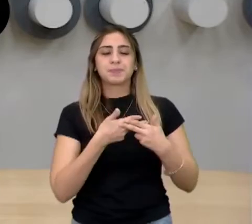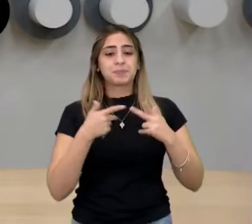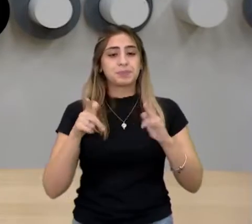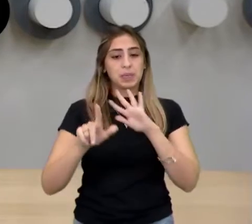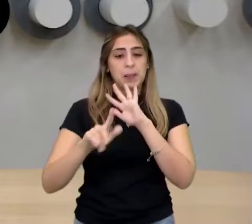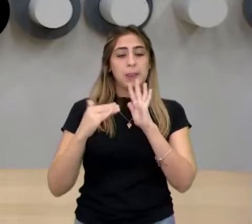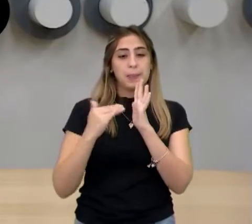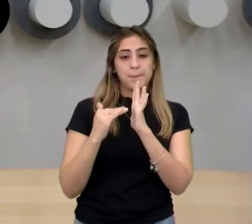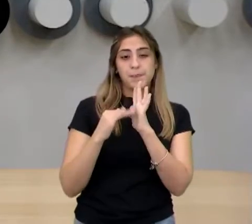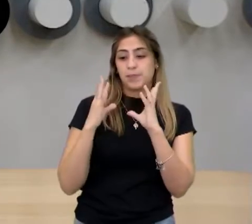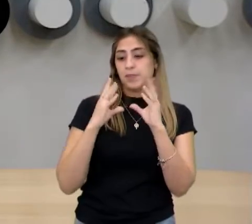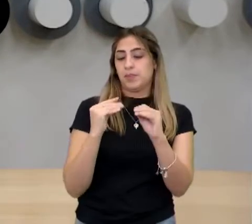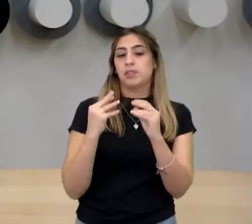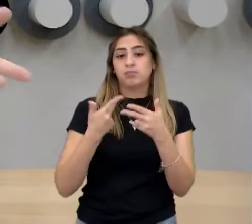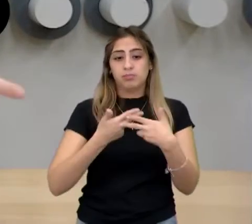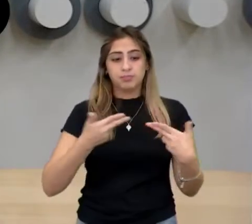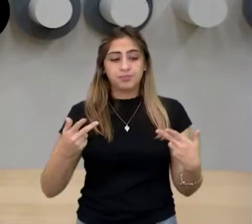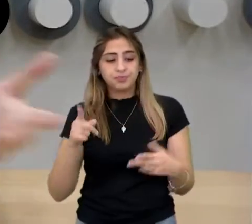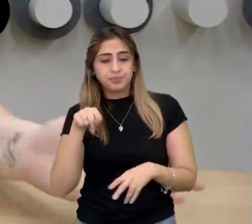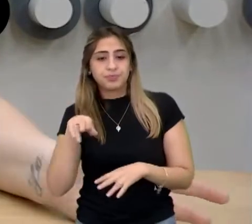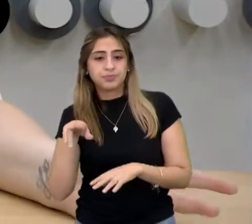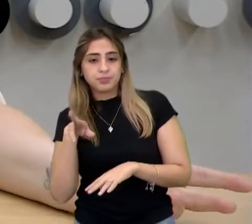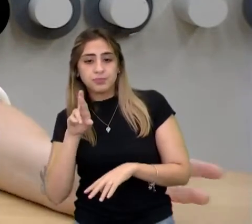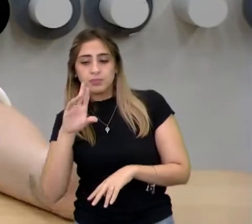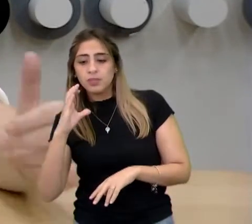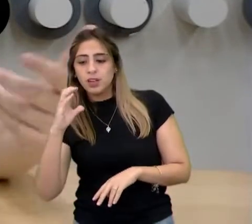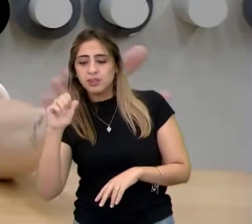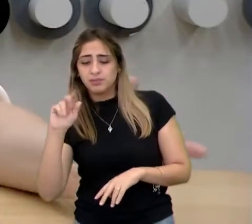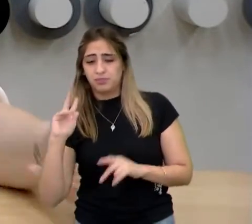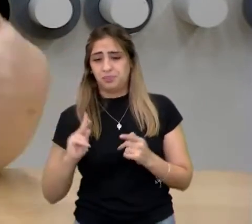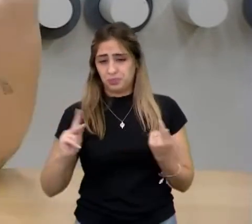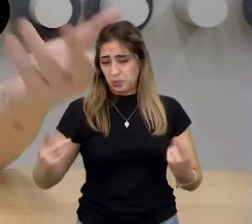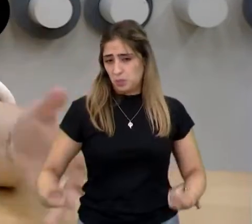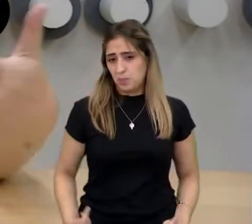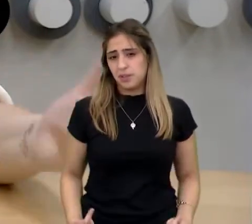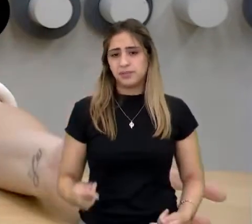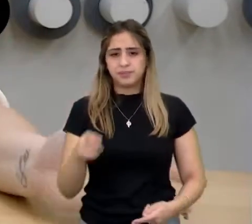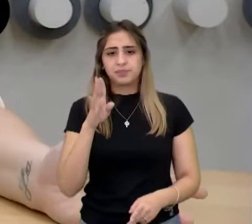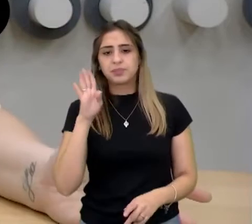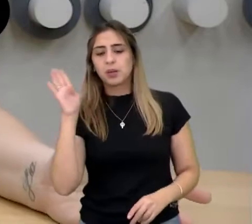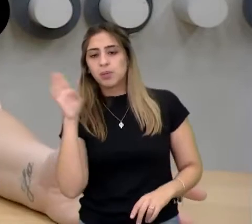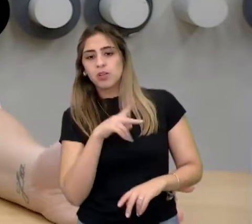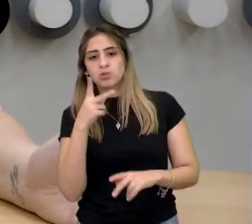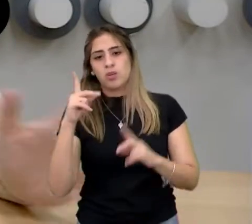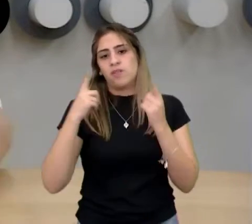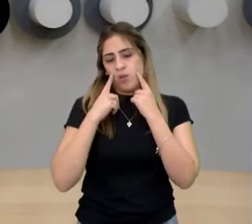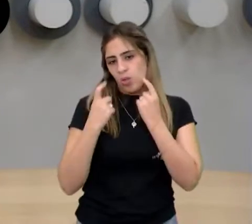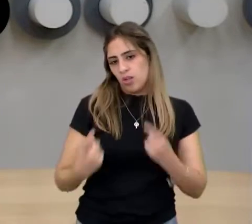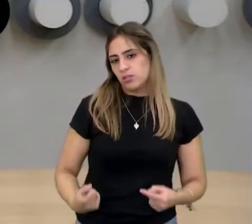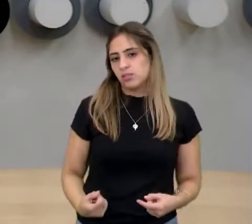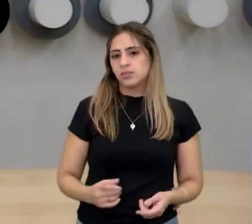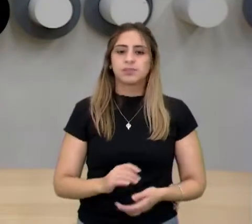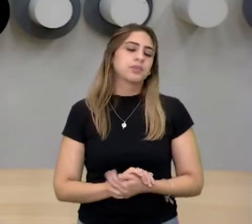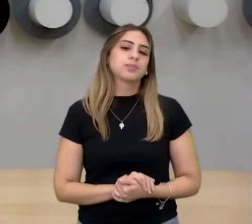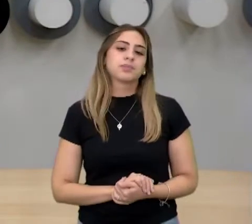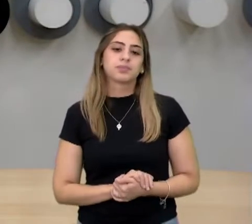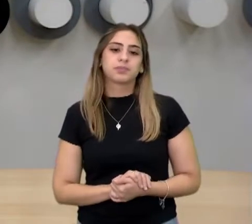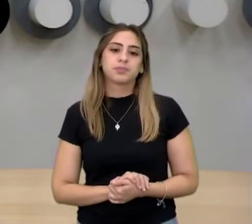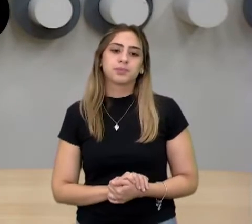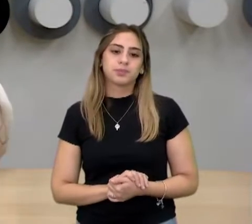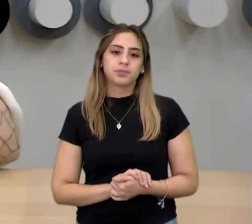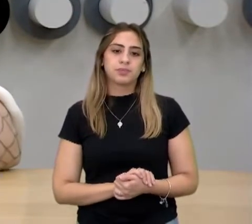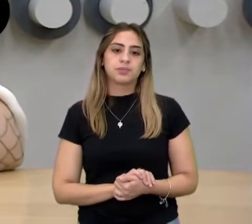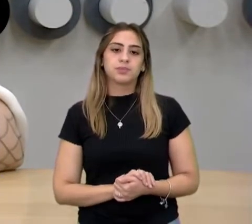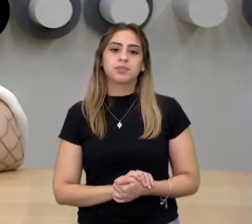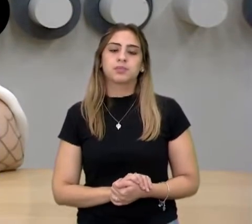e, em última instância, inclusive a raça humana seria extinta devido à sua brutalidade e à sua violência. Então,